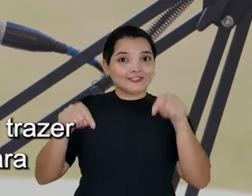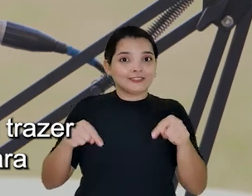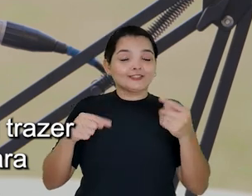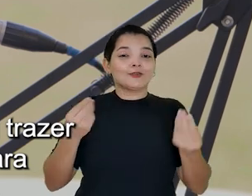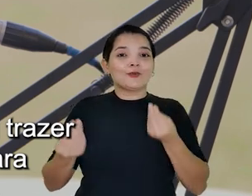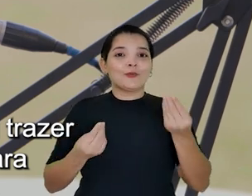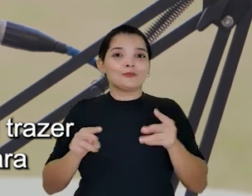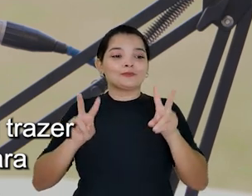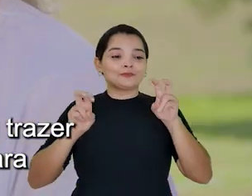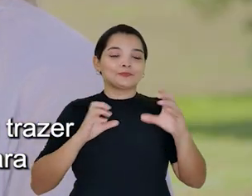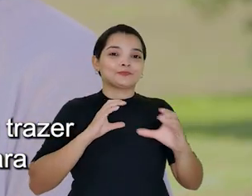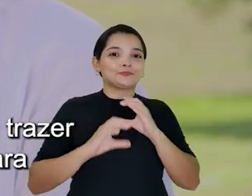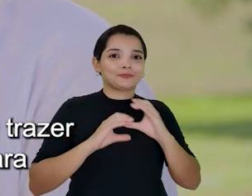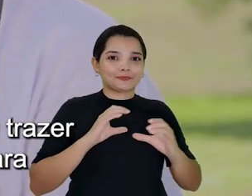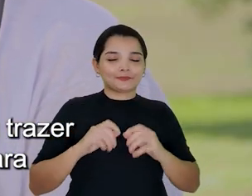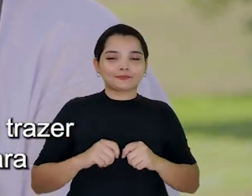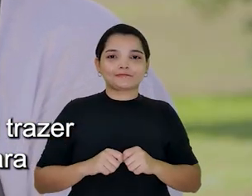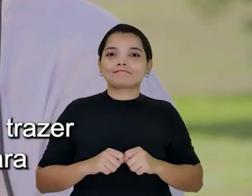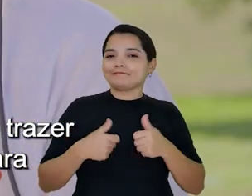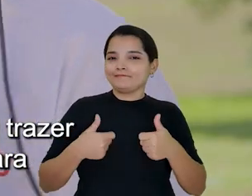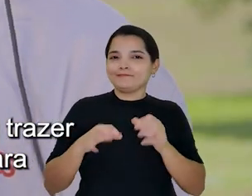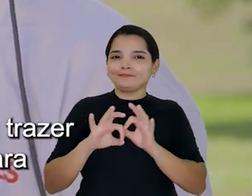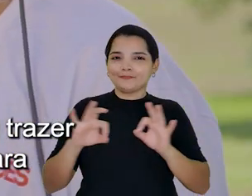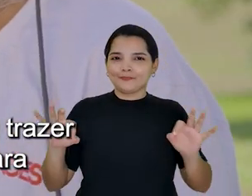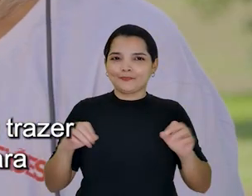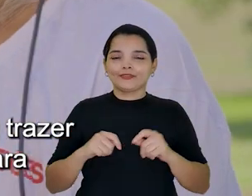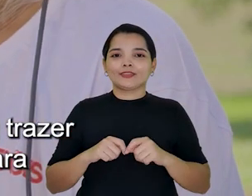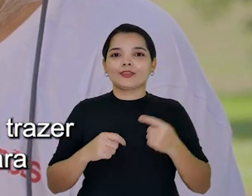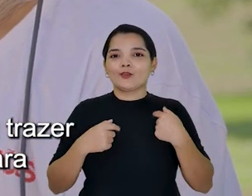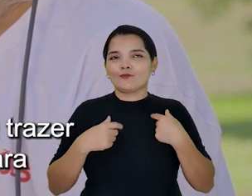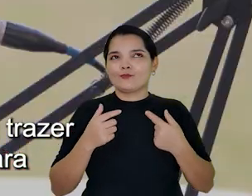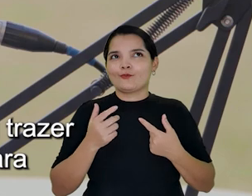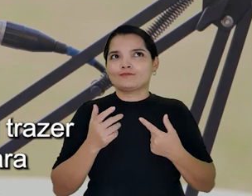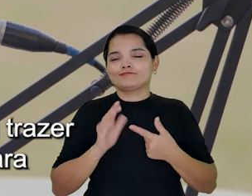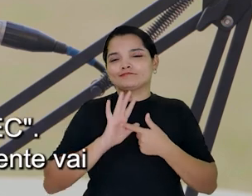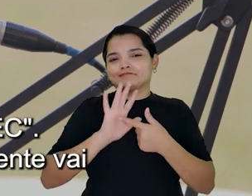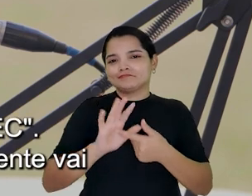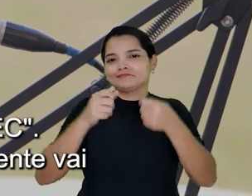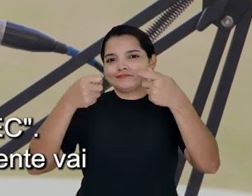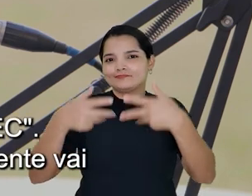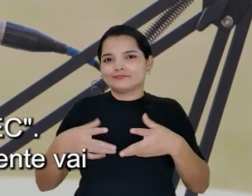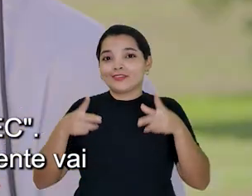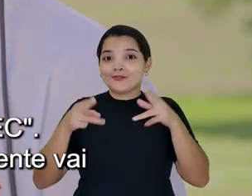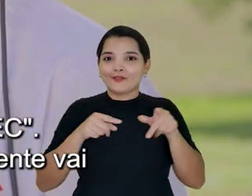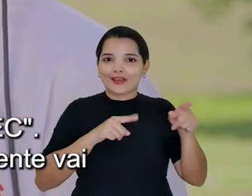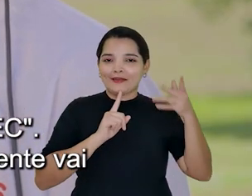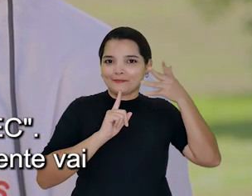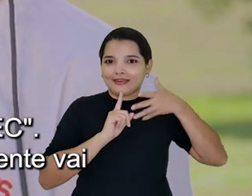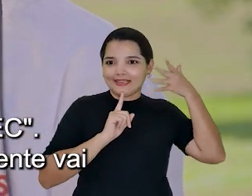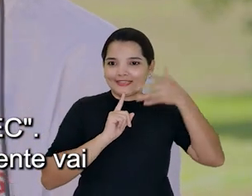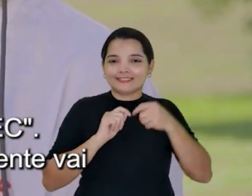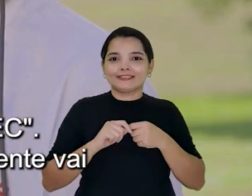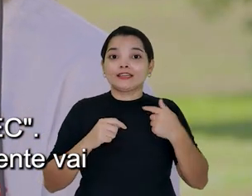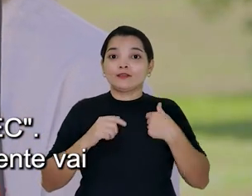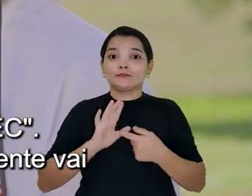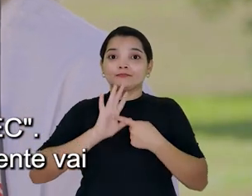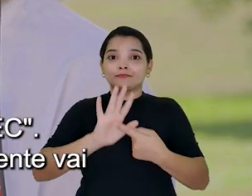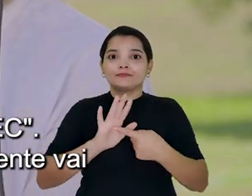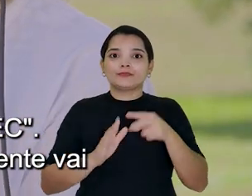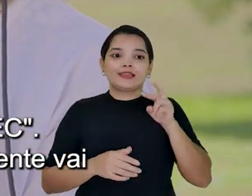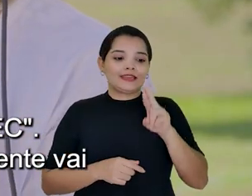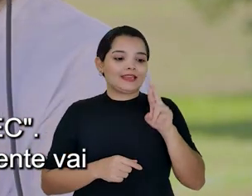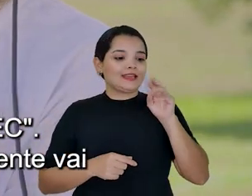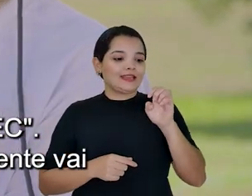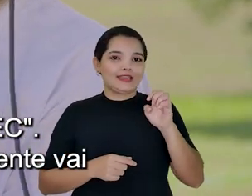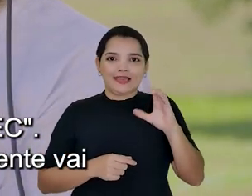relação à comunicação Ótimo vou trazer o que eu trouxe lá na palestra V trazer para quem tá assistindo a gente também eu trouxe o rec